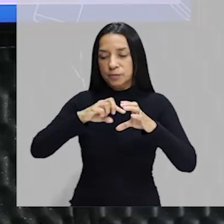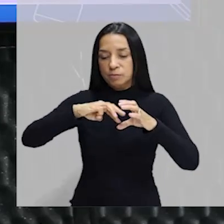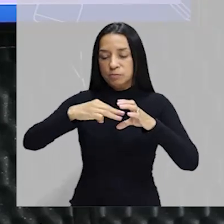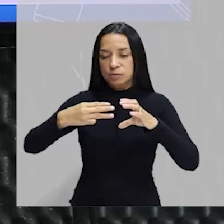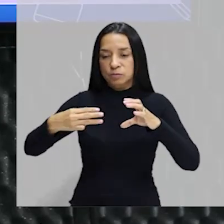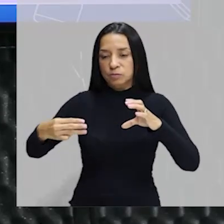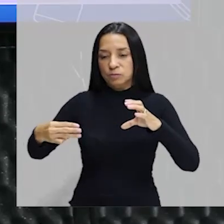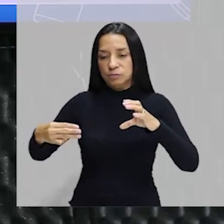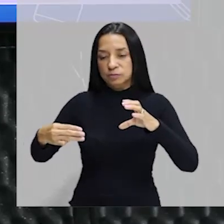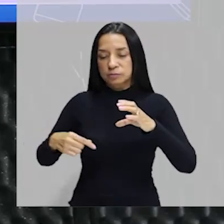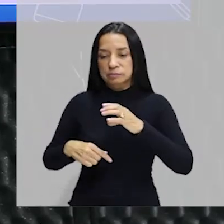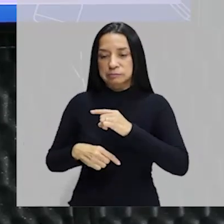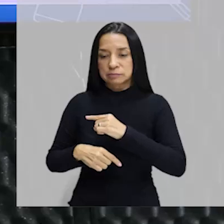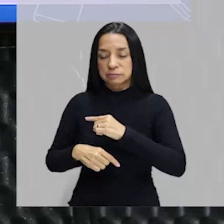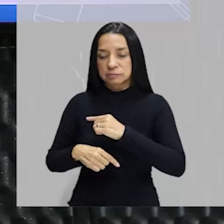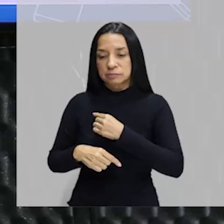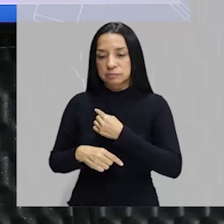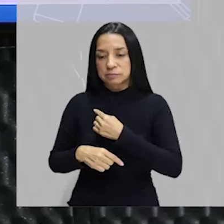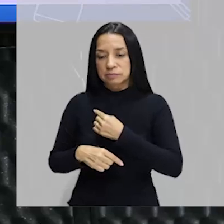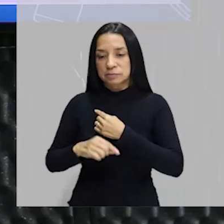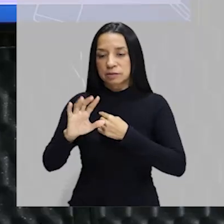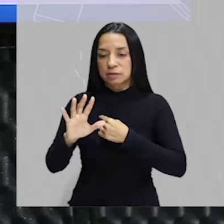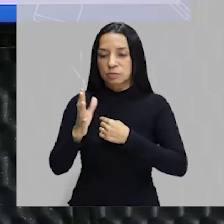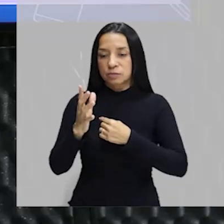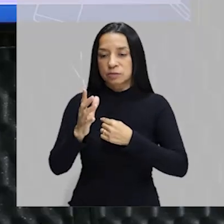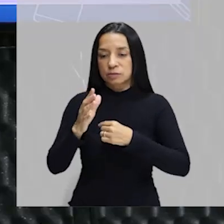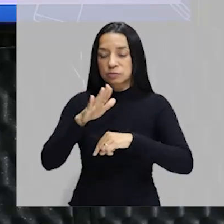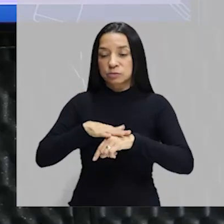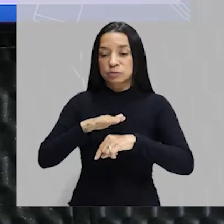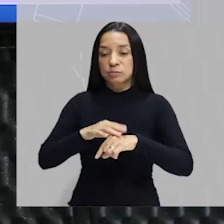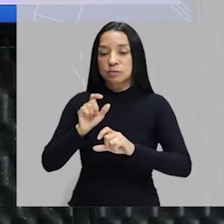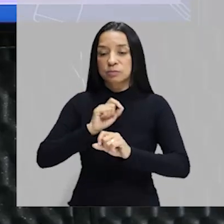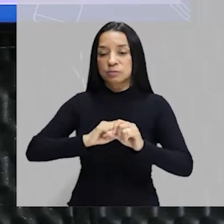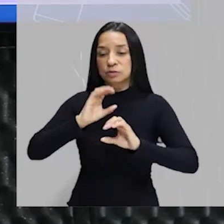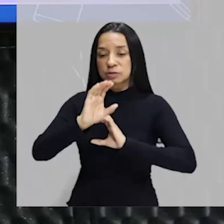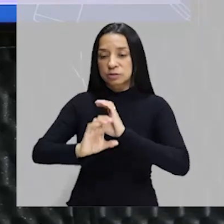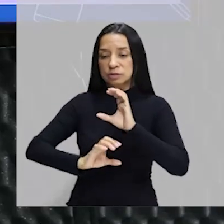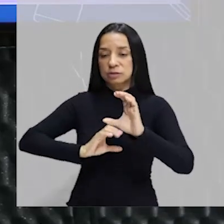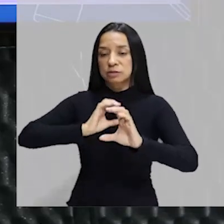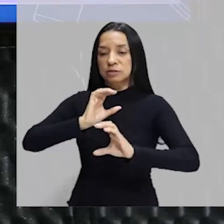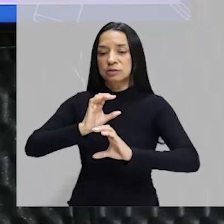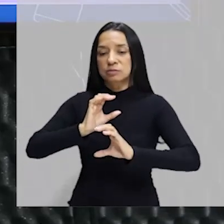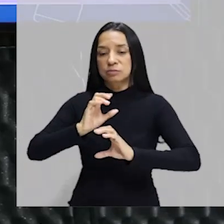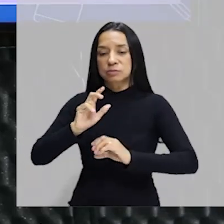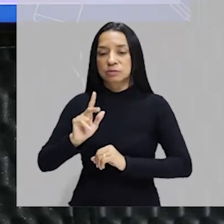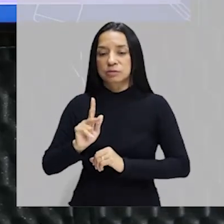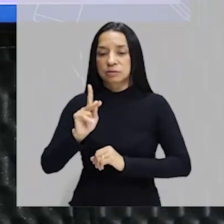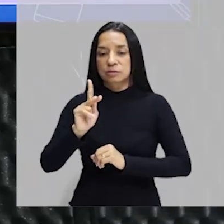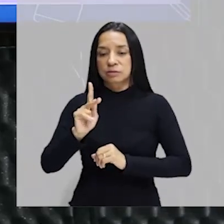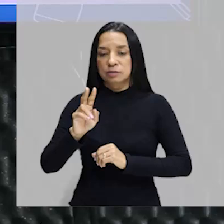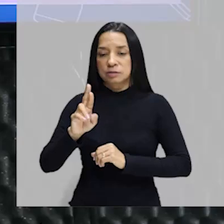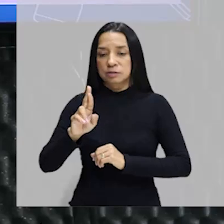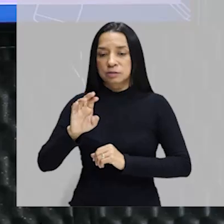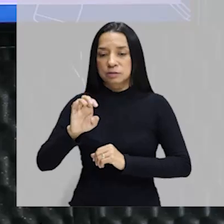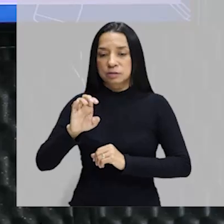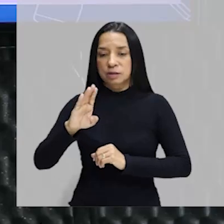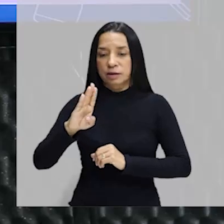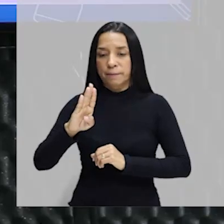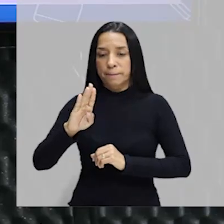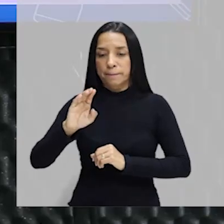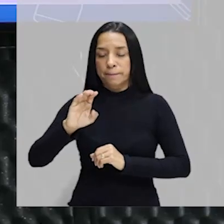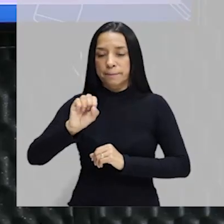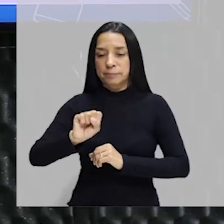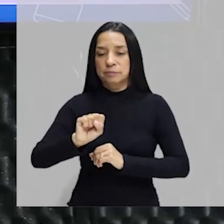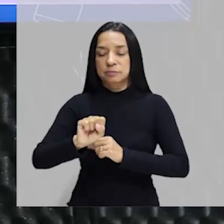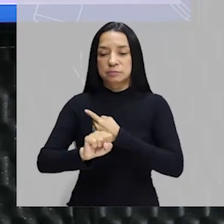chama de matriz mitocondrial, acontece o que nós chamamos de ciclo de Krebs, tá? E aí, ó,